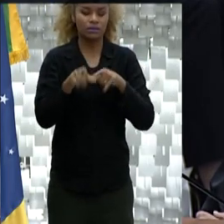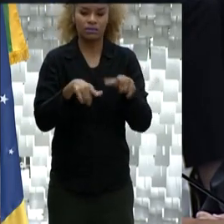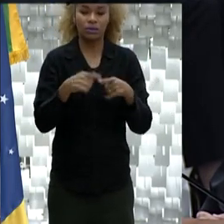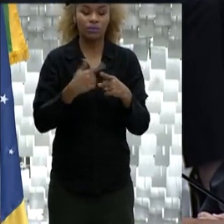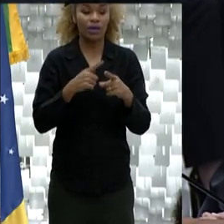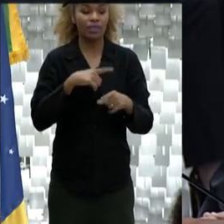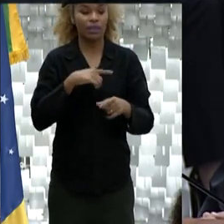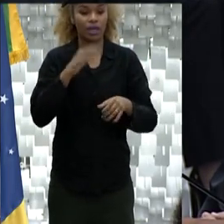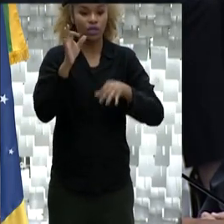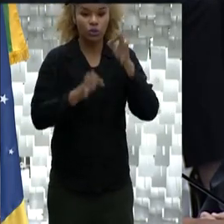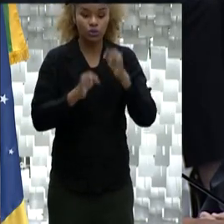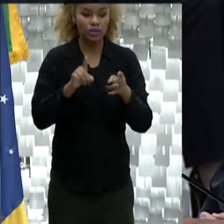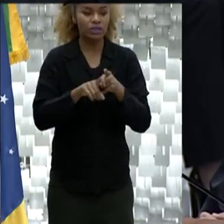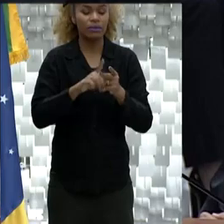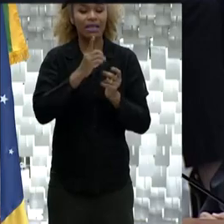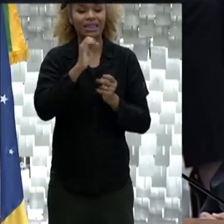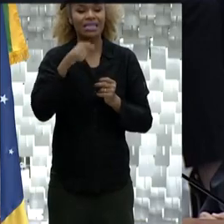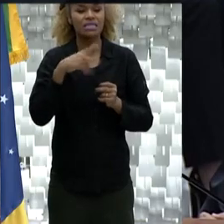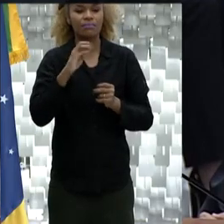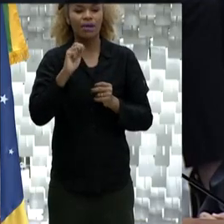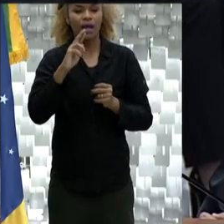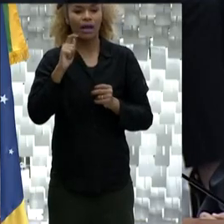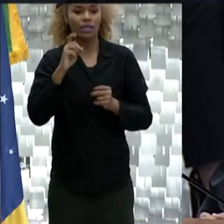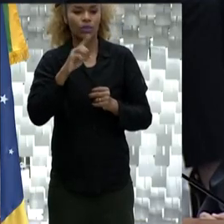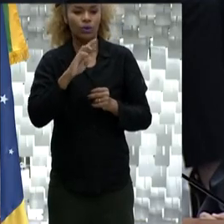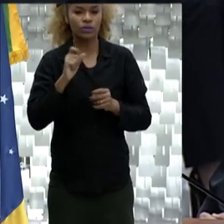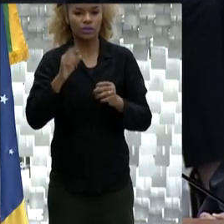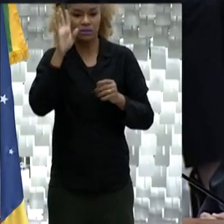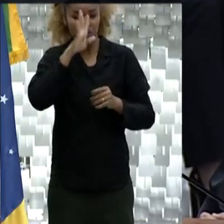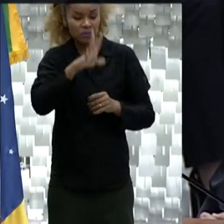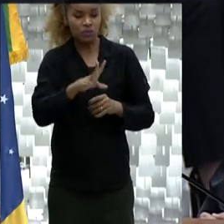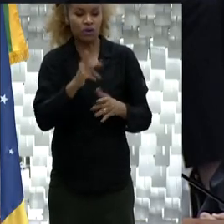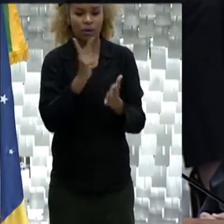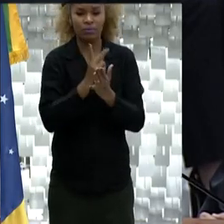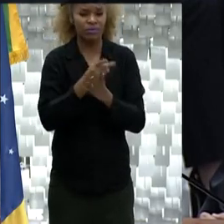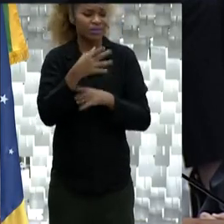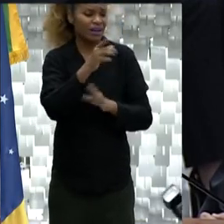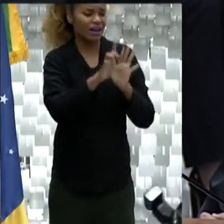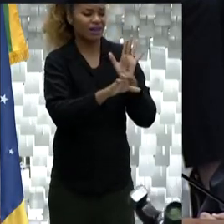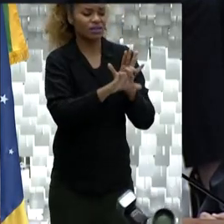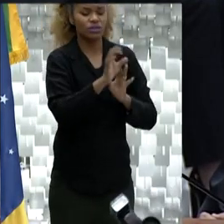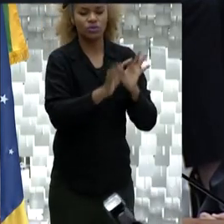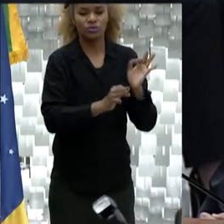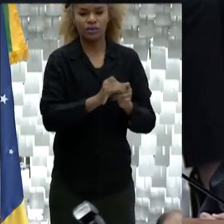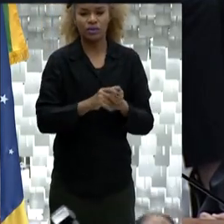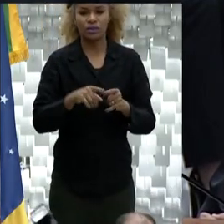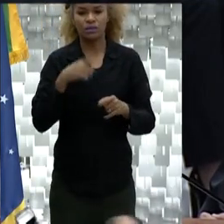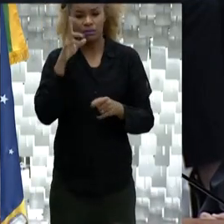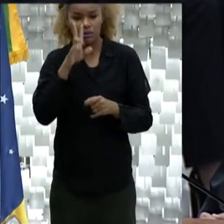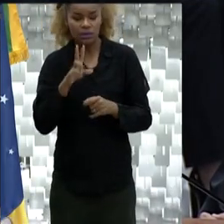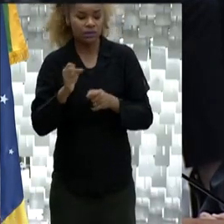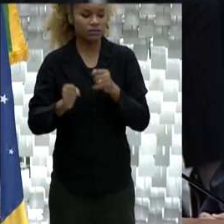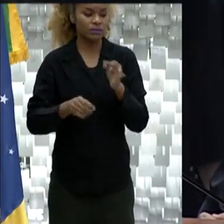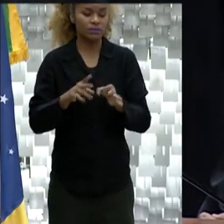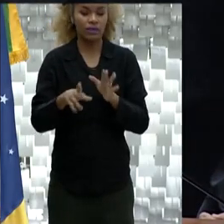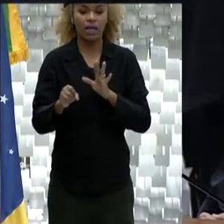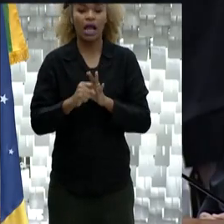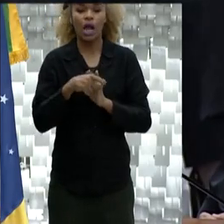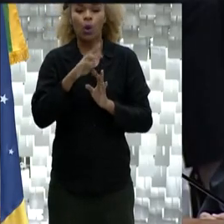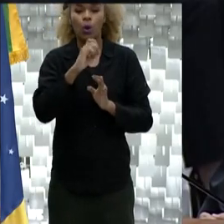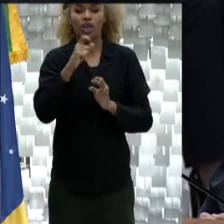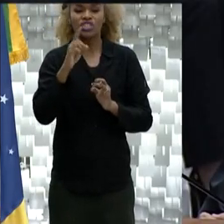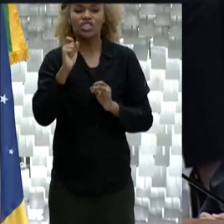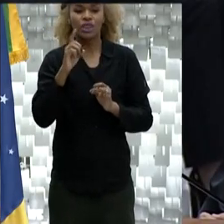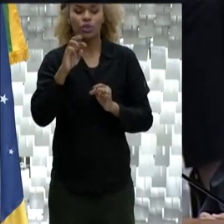embargadores que julgam a revelia da jurisprudência, situação detectada nas inspeções da Corregedoria Nacional da